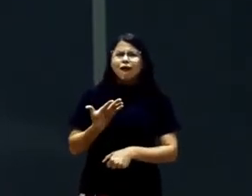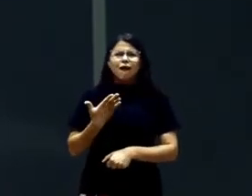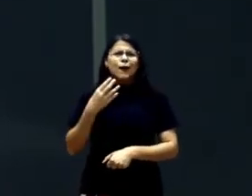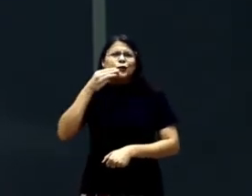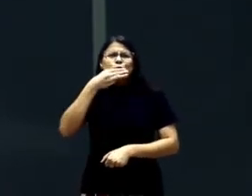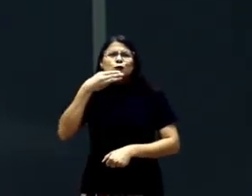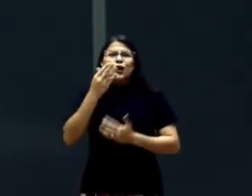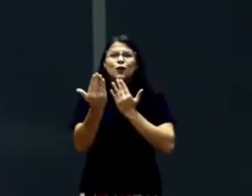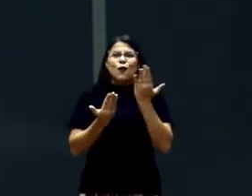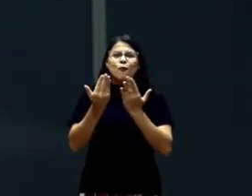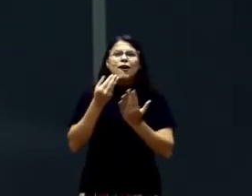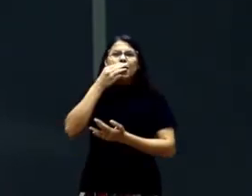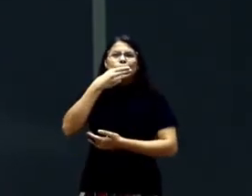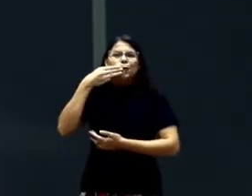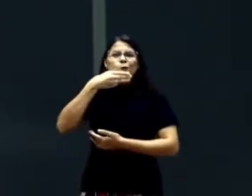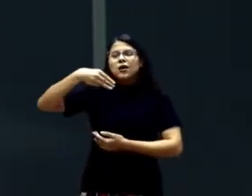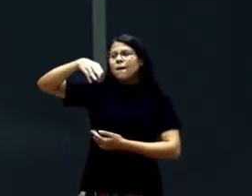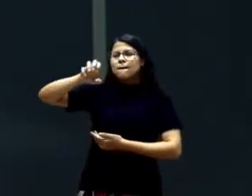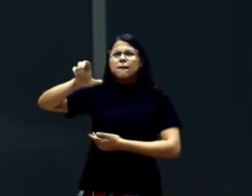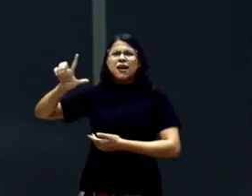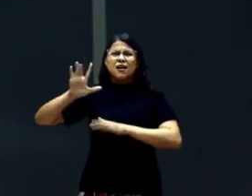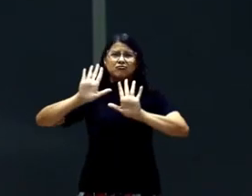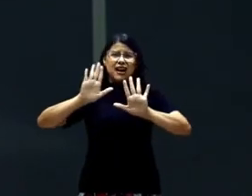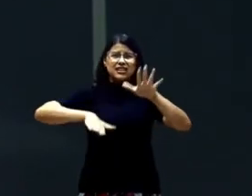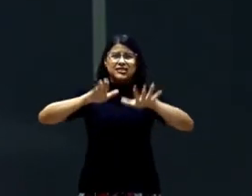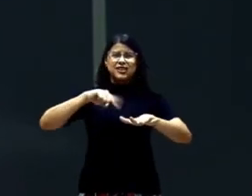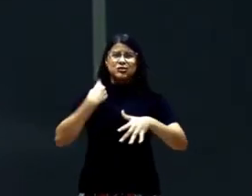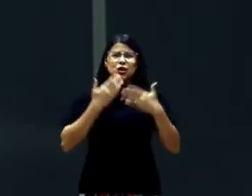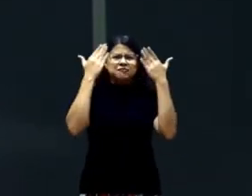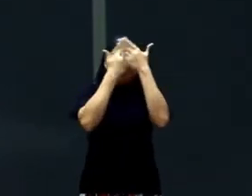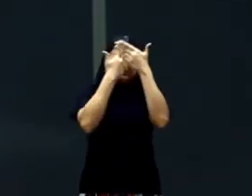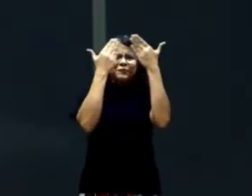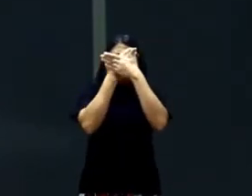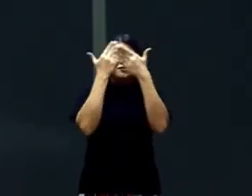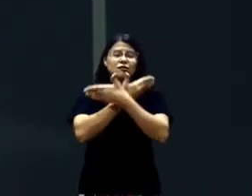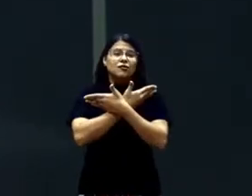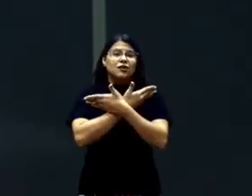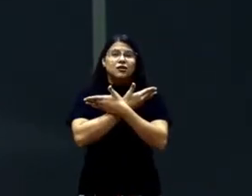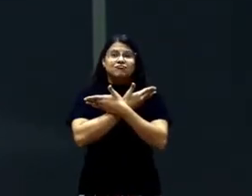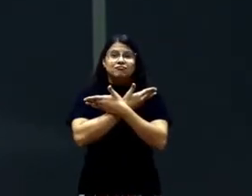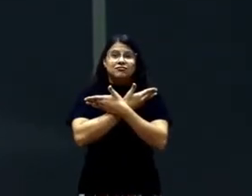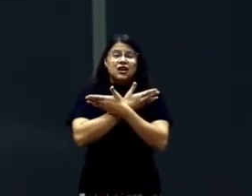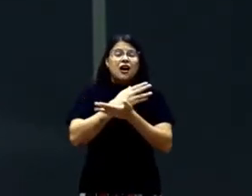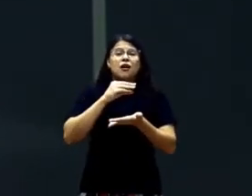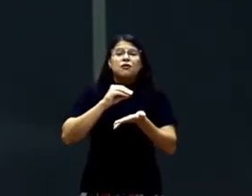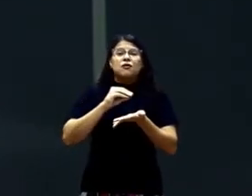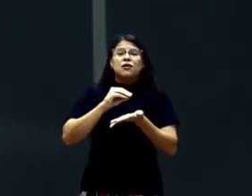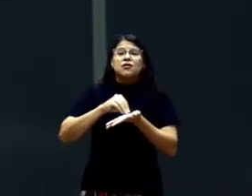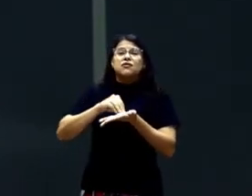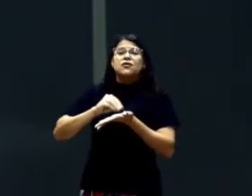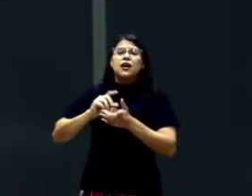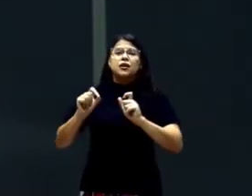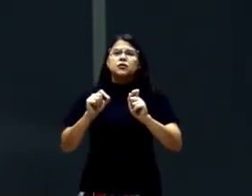e às vezes não percebe isso, porque a gente não consegue deslumbrar o que Deus